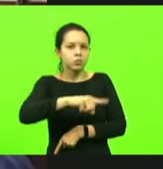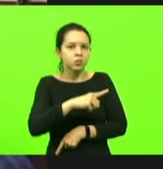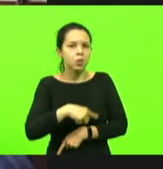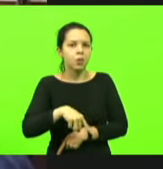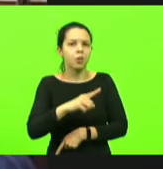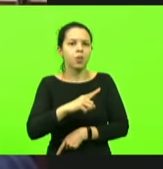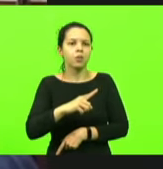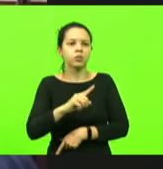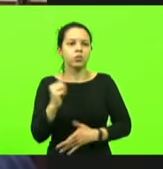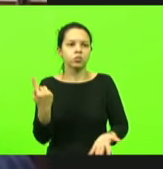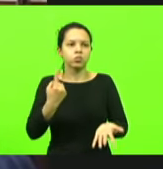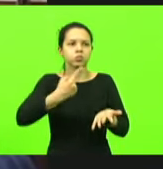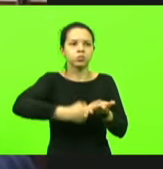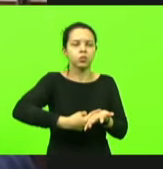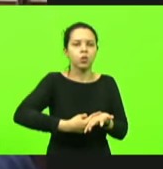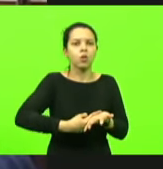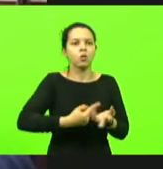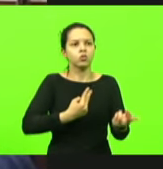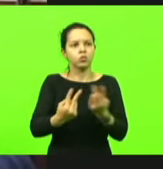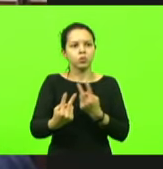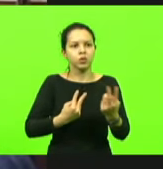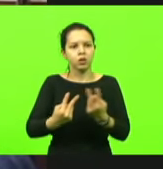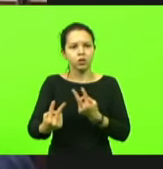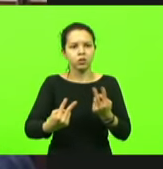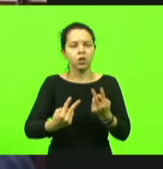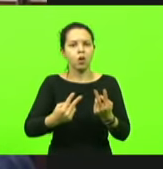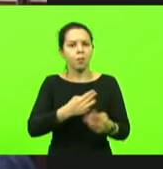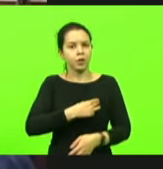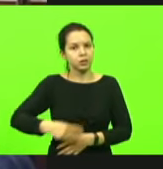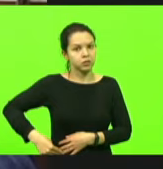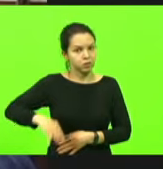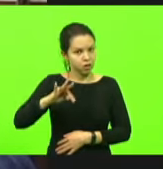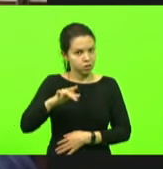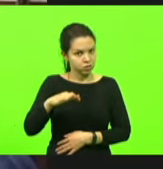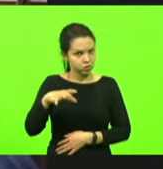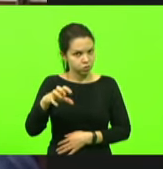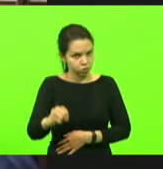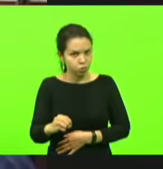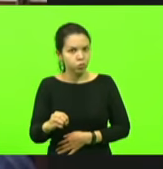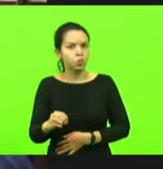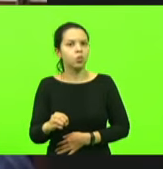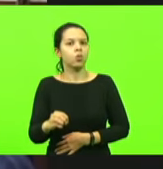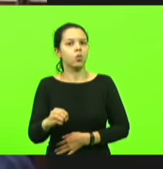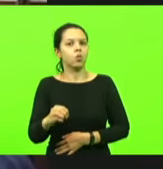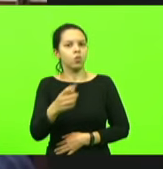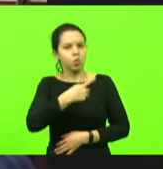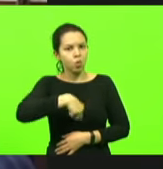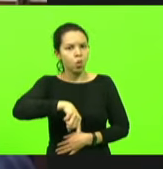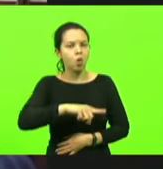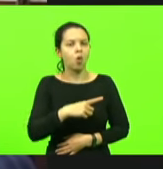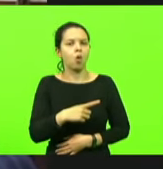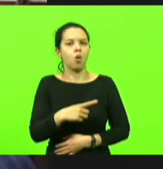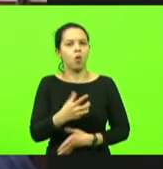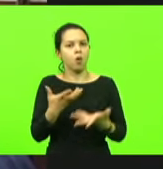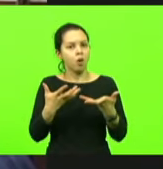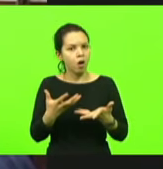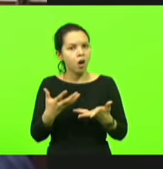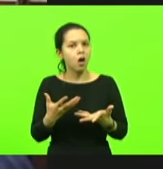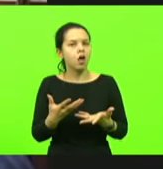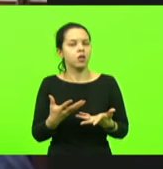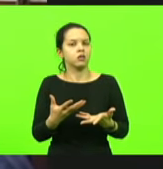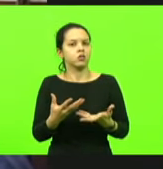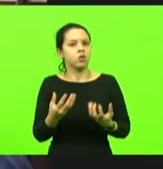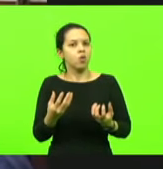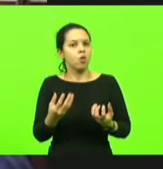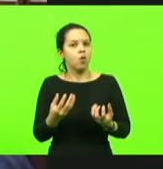de duplicação com o ministro Tarcísio, uma lição de como está sendo feita aquela obra.